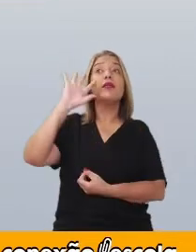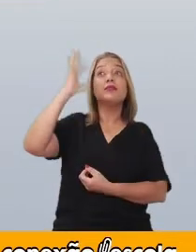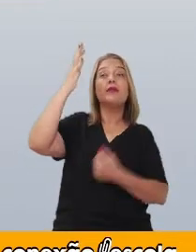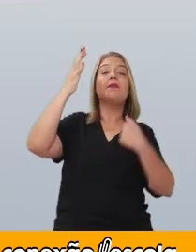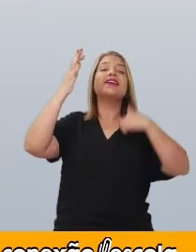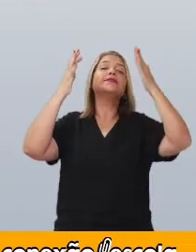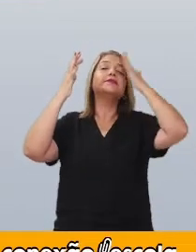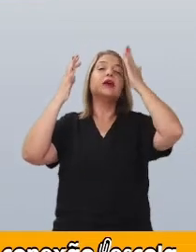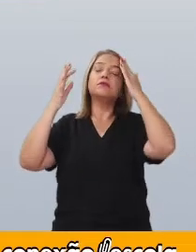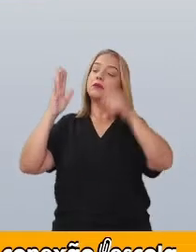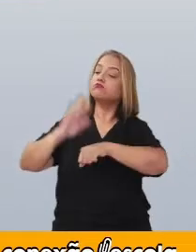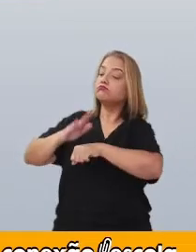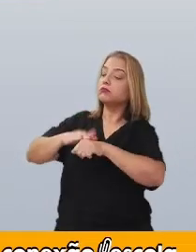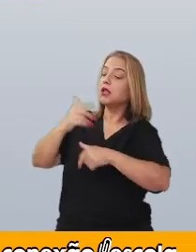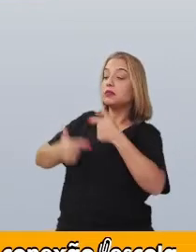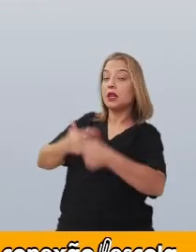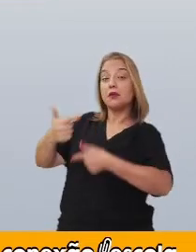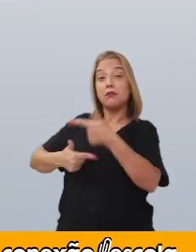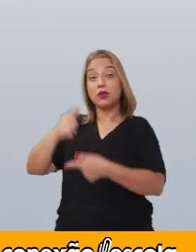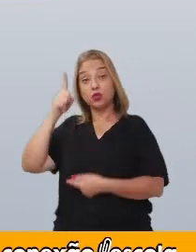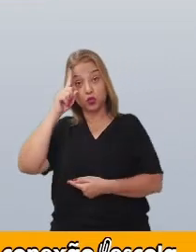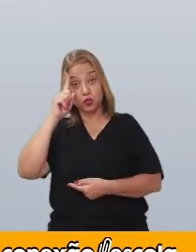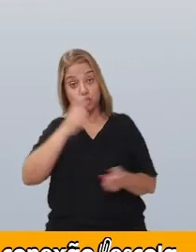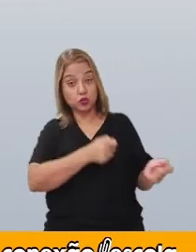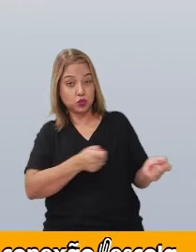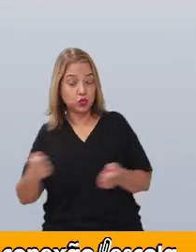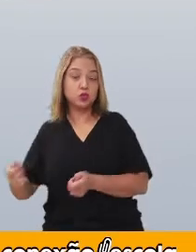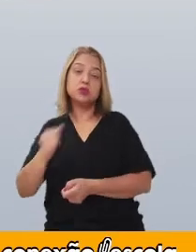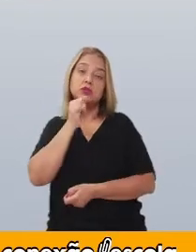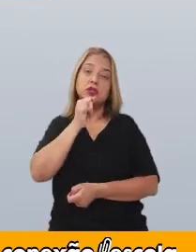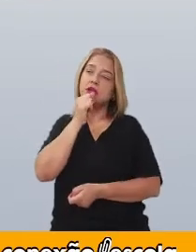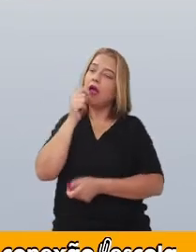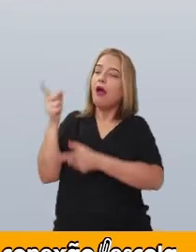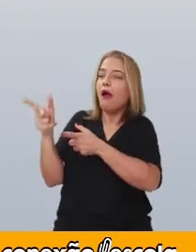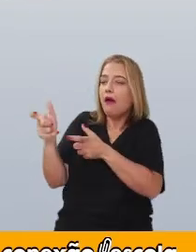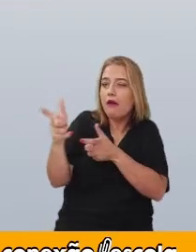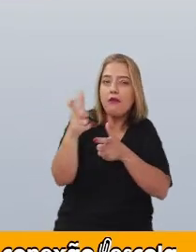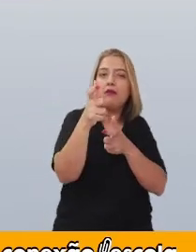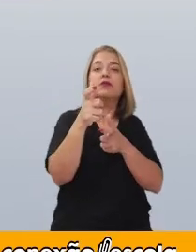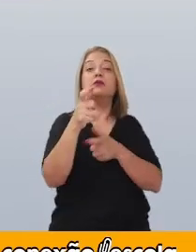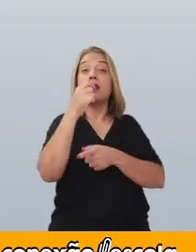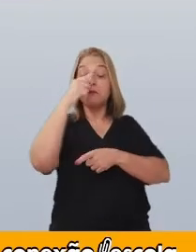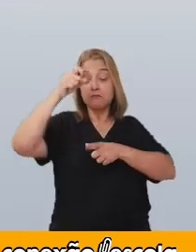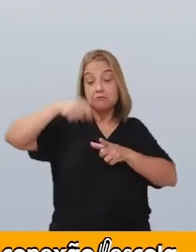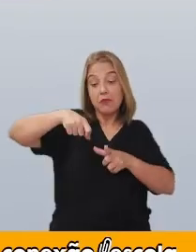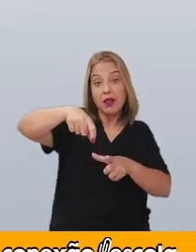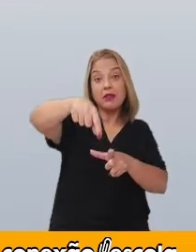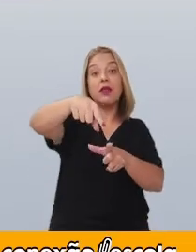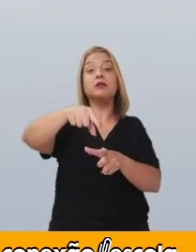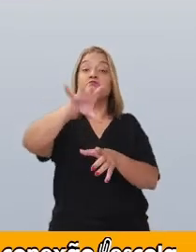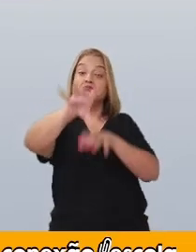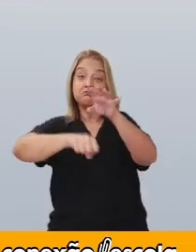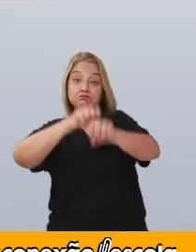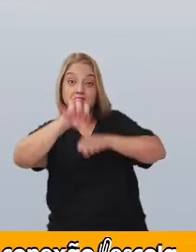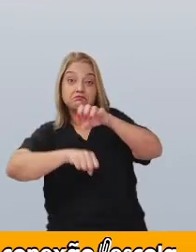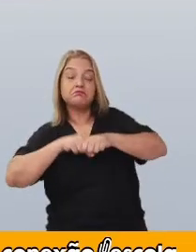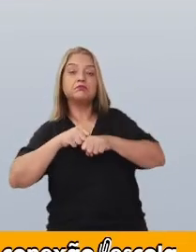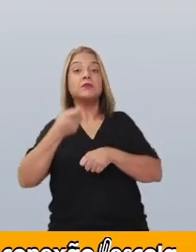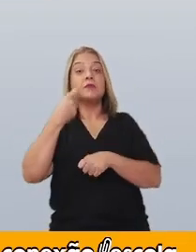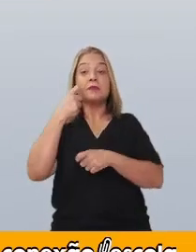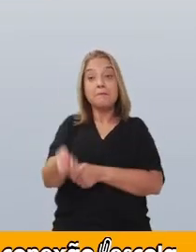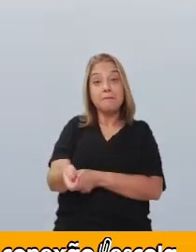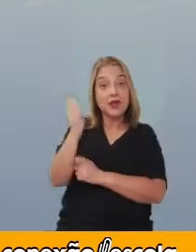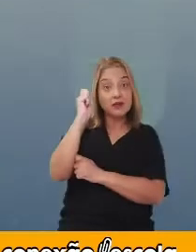suas atividades diárias, como caçar, plantar, colher, pescar. Então